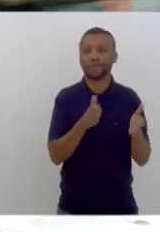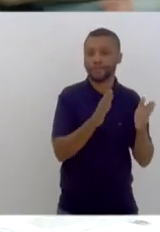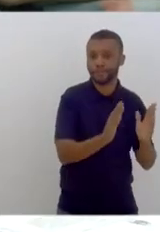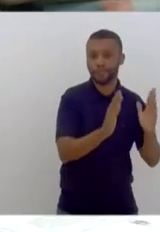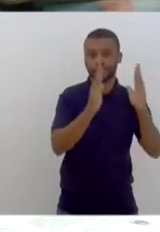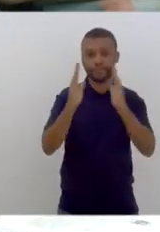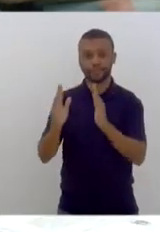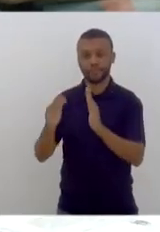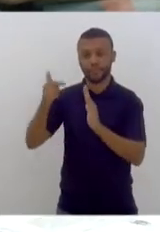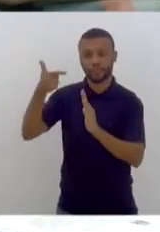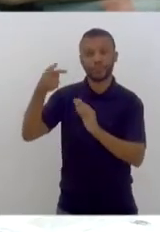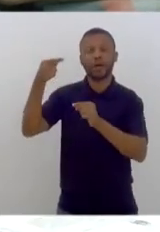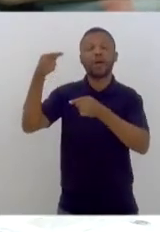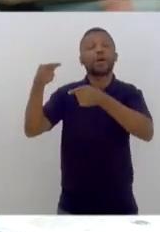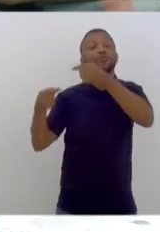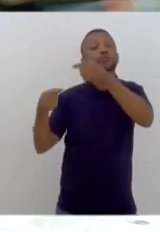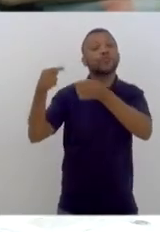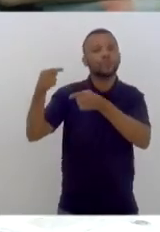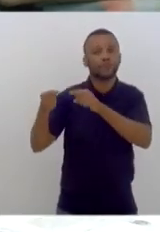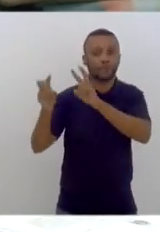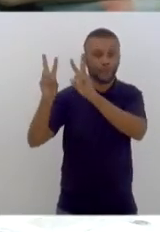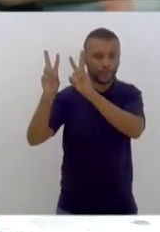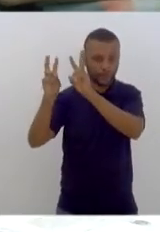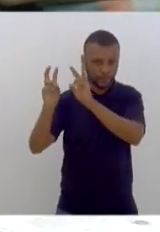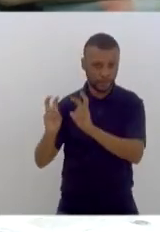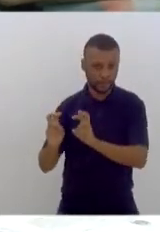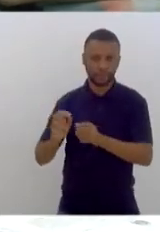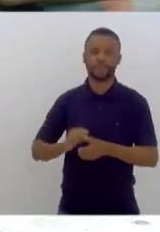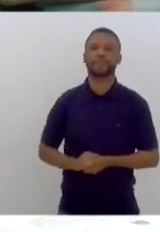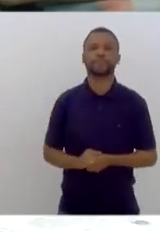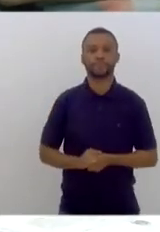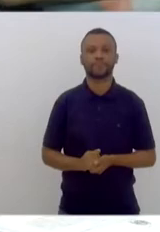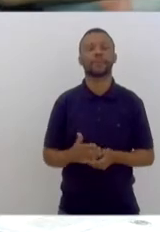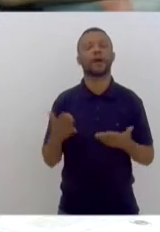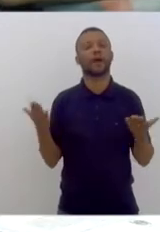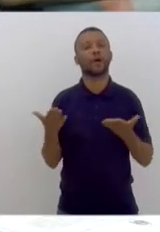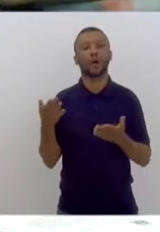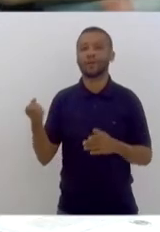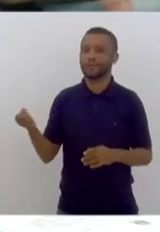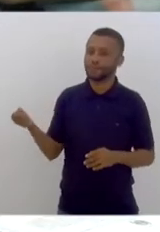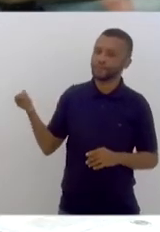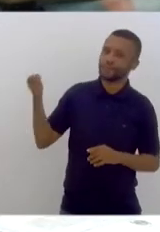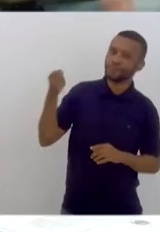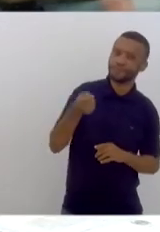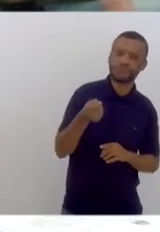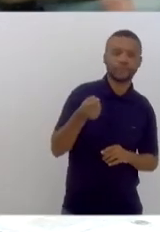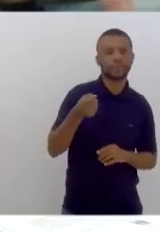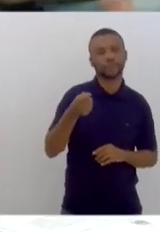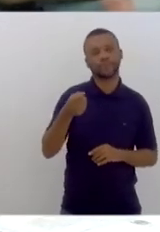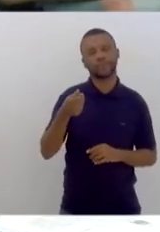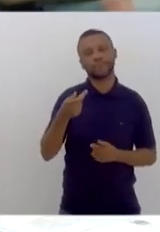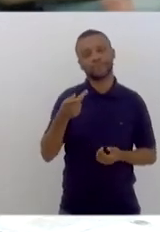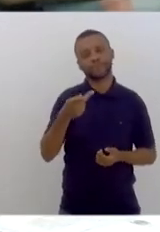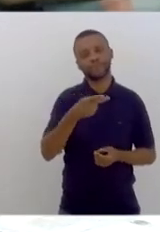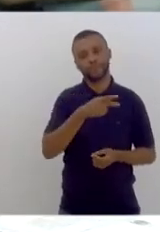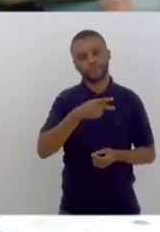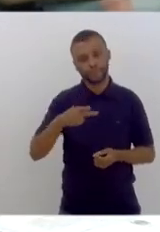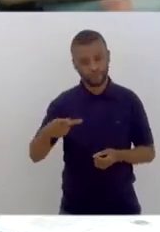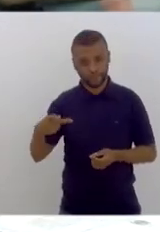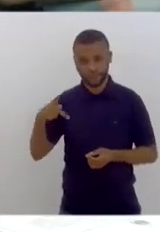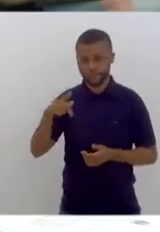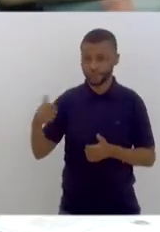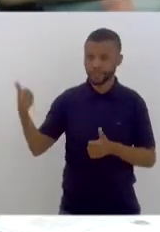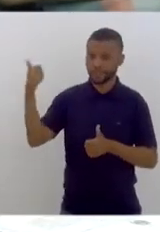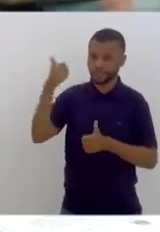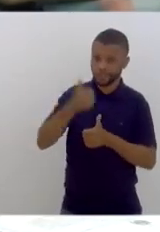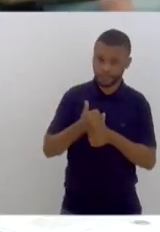parte das discussões. Eu vou passar agora a presidência ao deputado Flávio